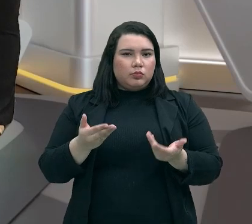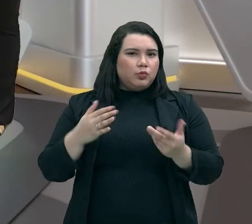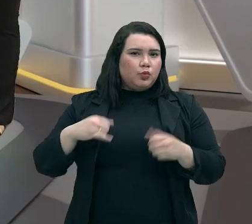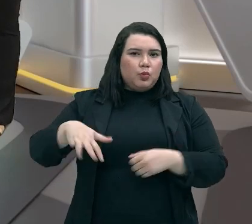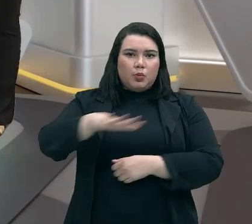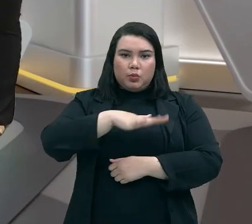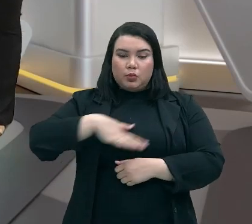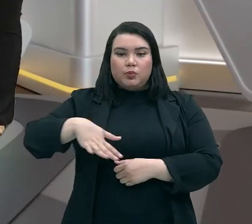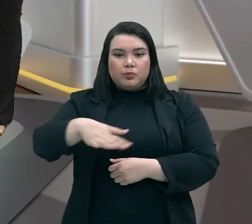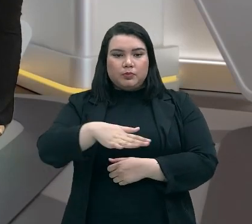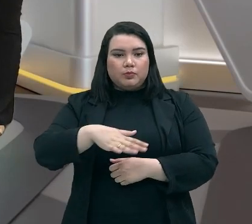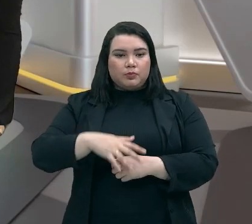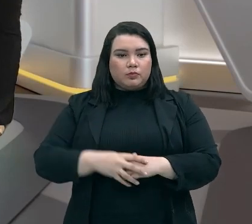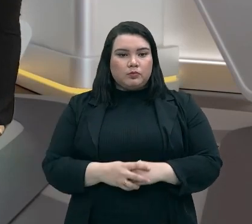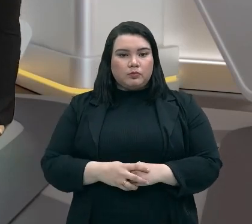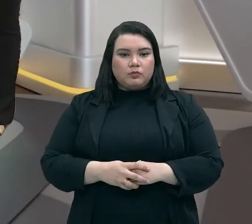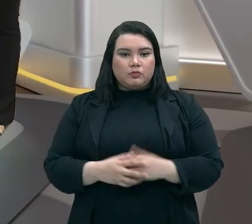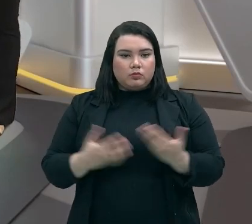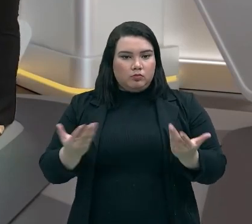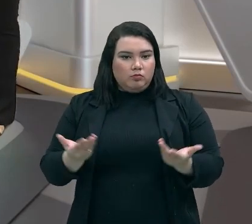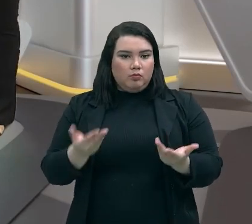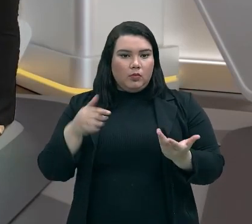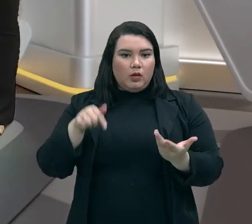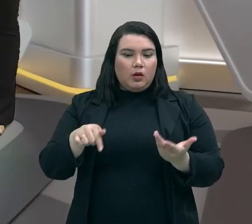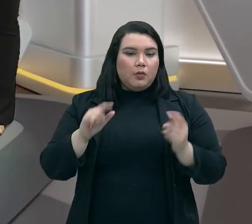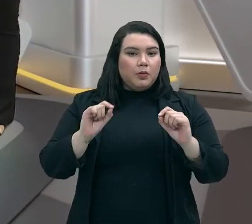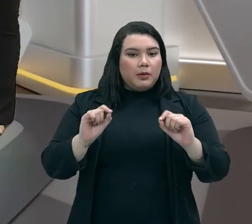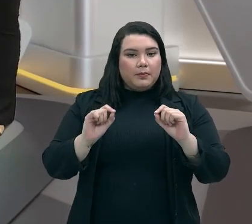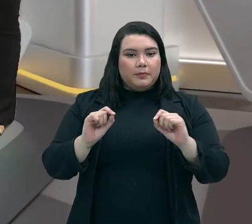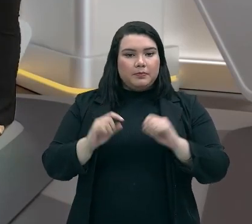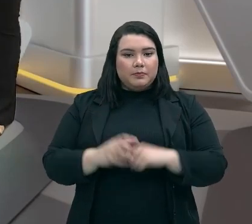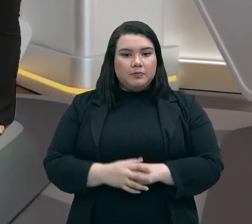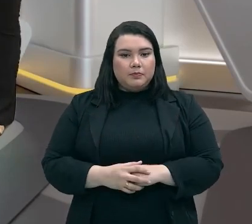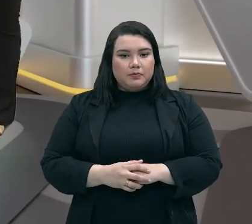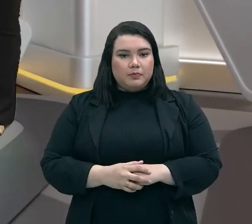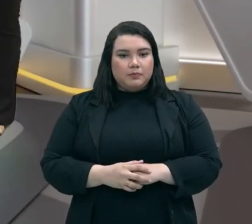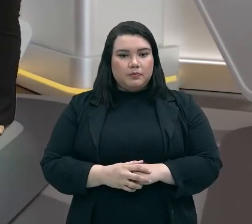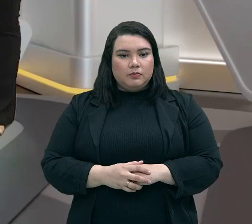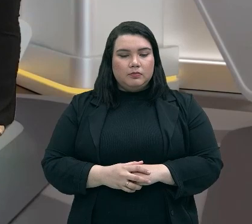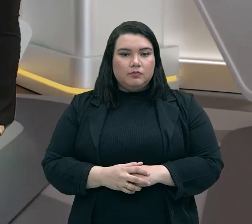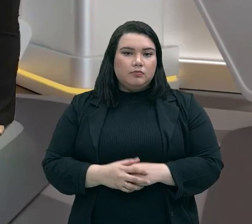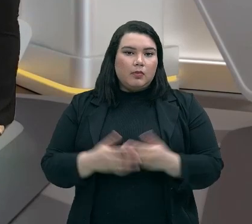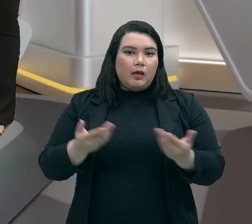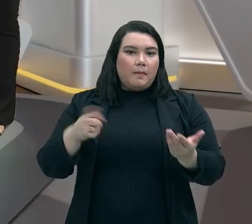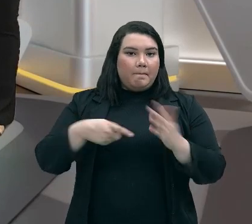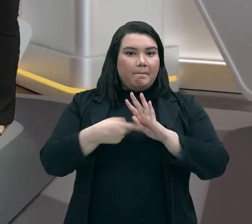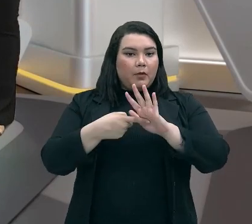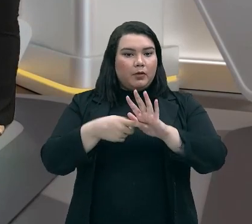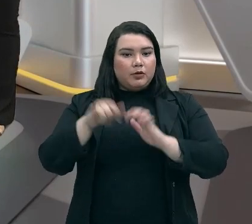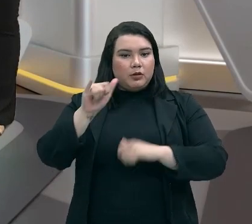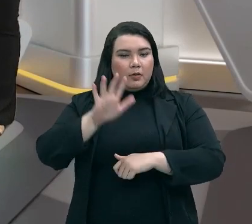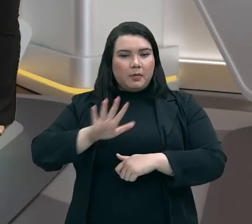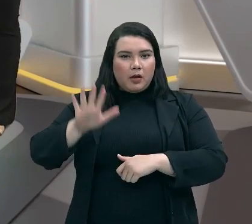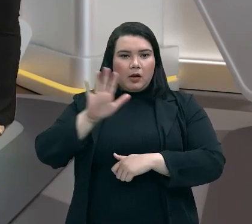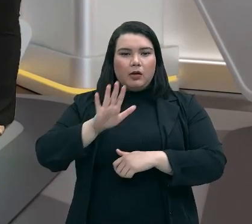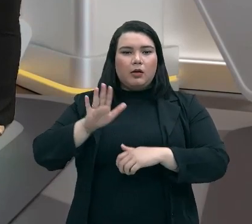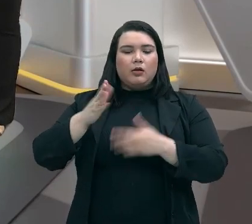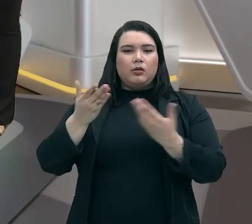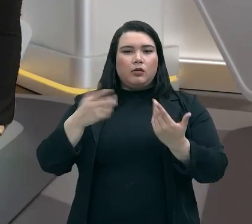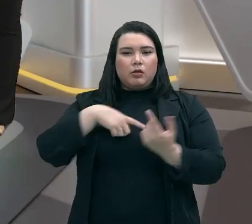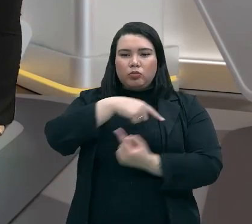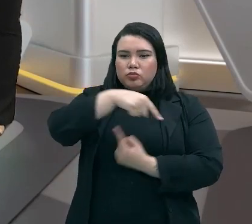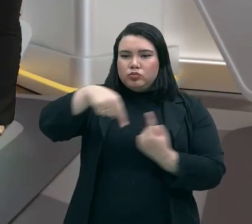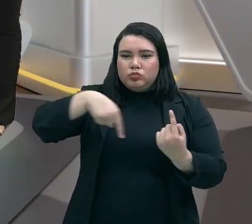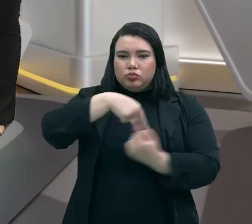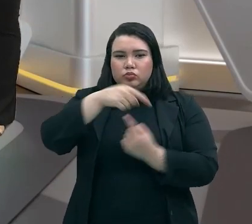né? Isso mesmo. Esses eventos aí no caso que acabam de aparecer aí, né?